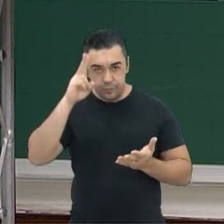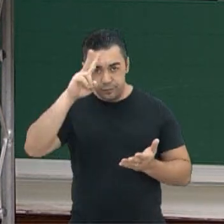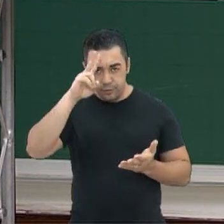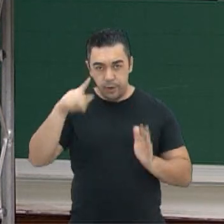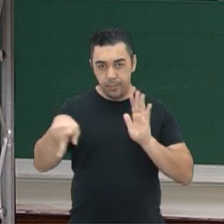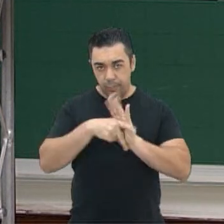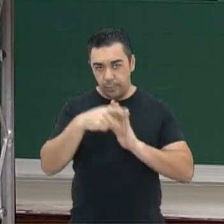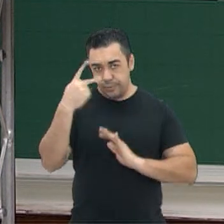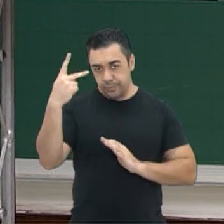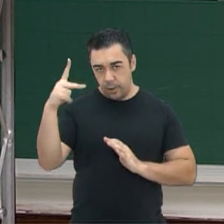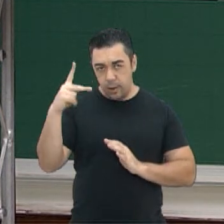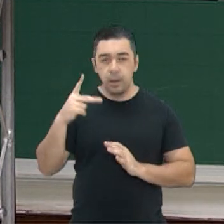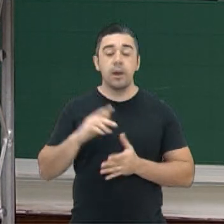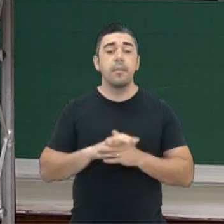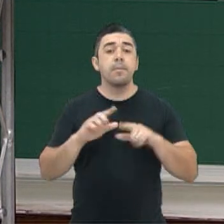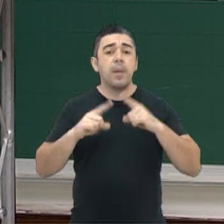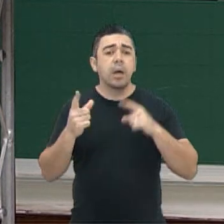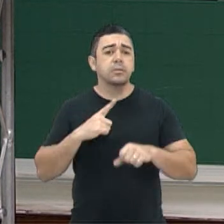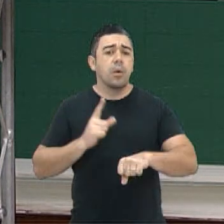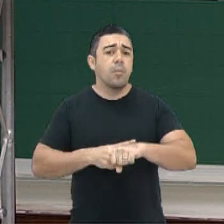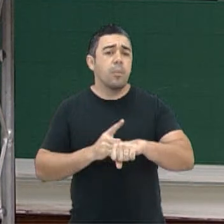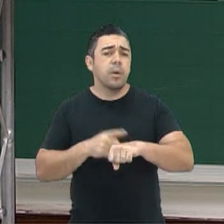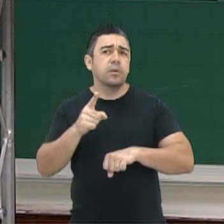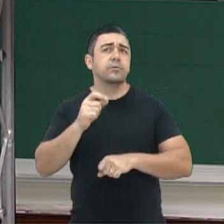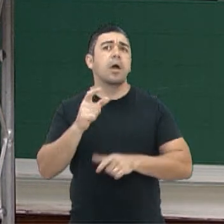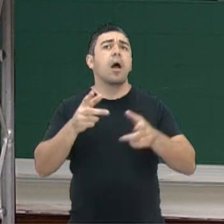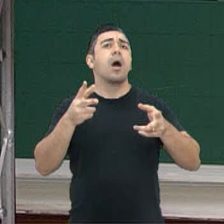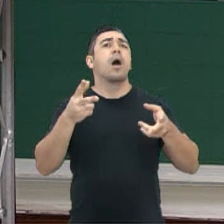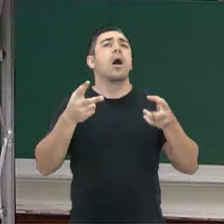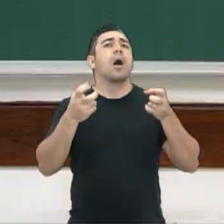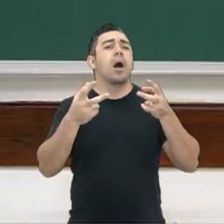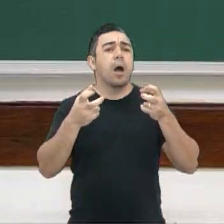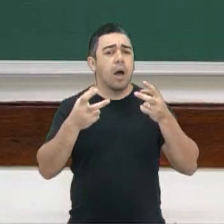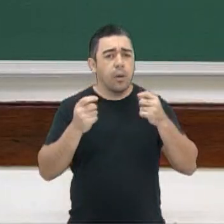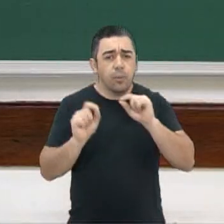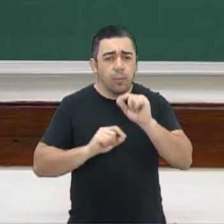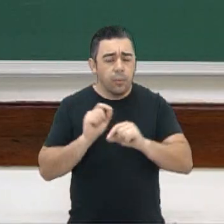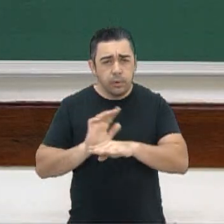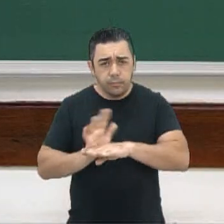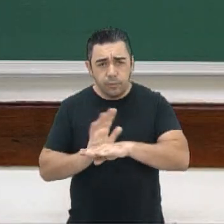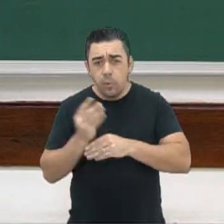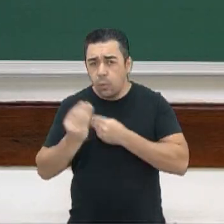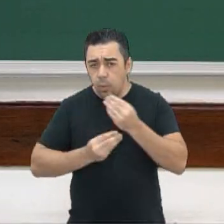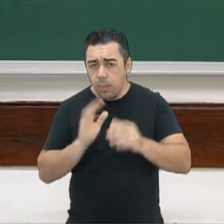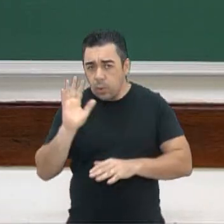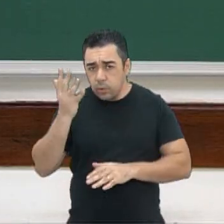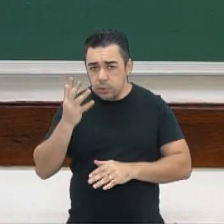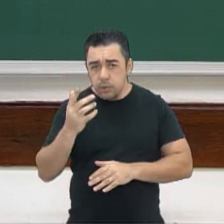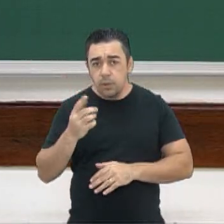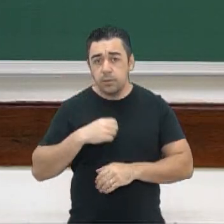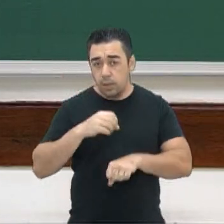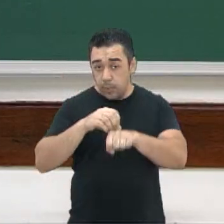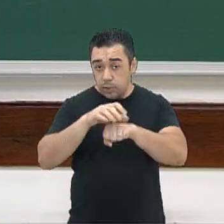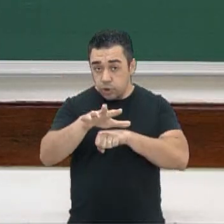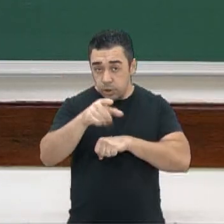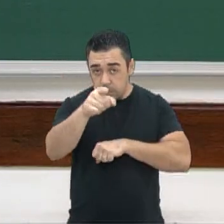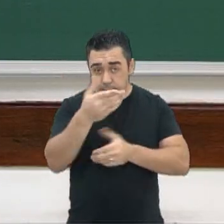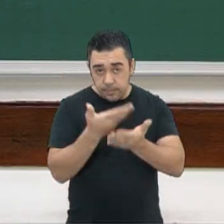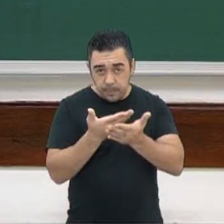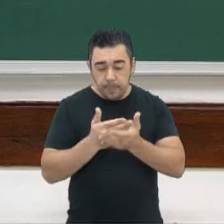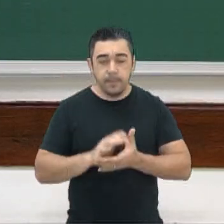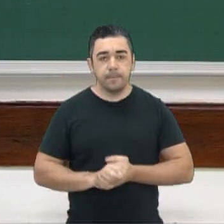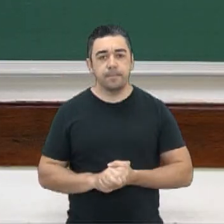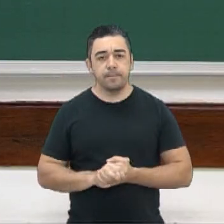Unidos, mas você pode ter um momento de uma representação cinematográfica de como aconteceu, inclusive, a guerra. Fica uma dica da nossa aula